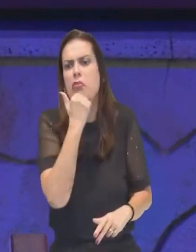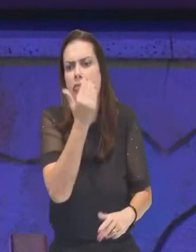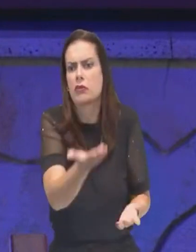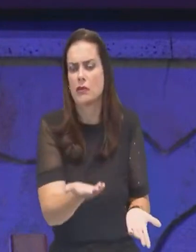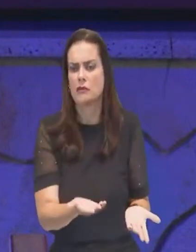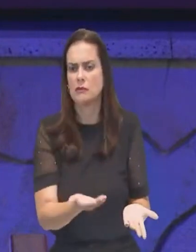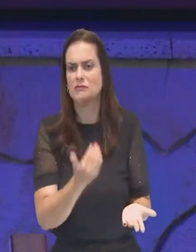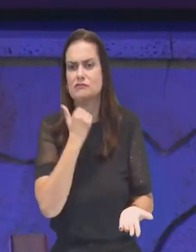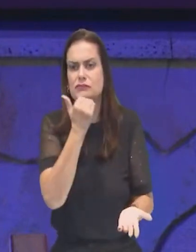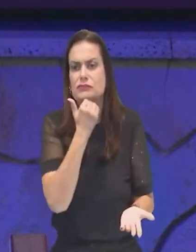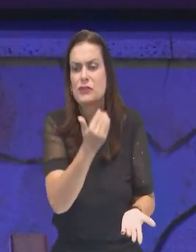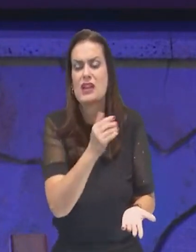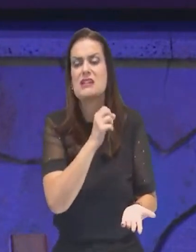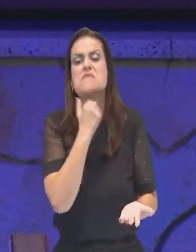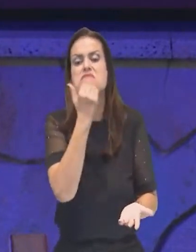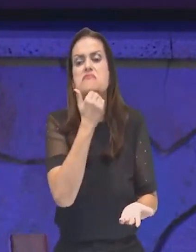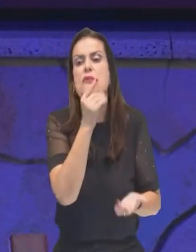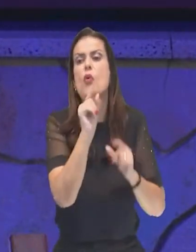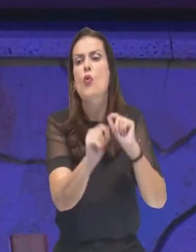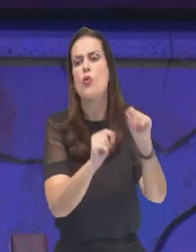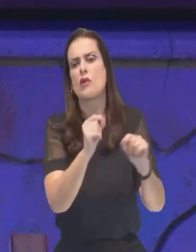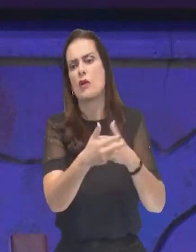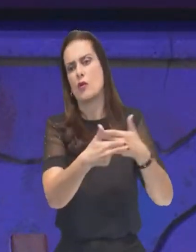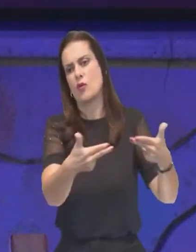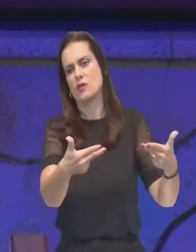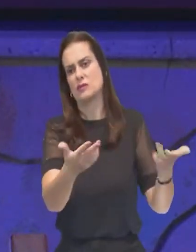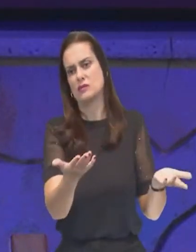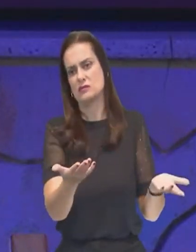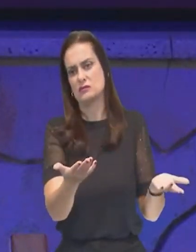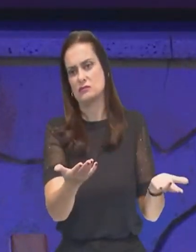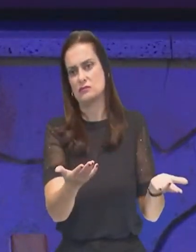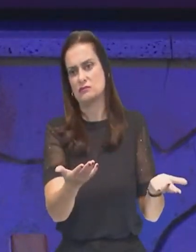que adianta? De que adianta estas coisas?